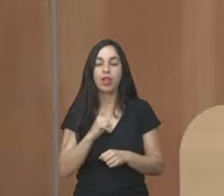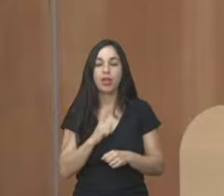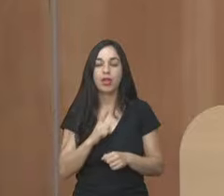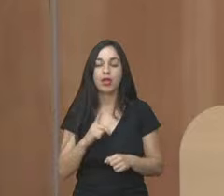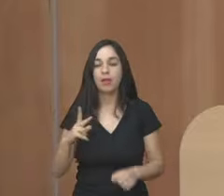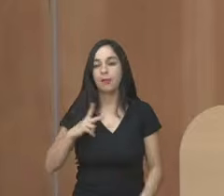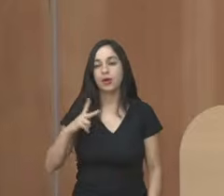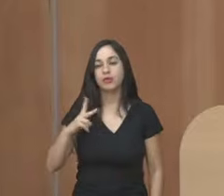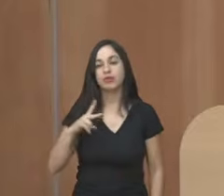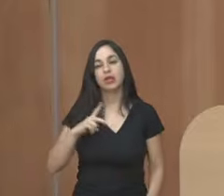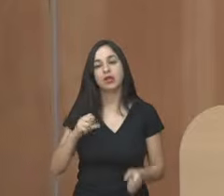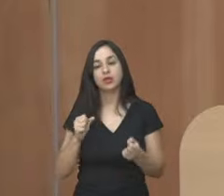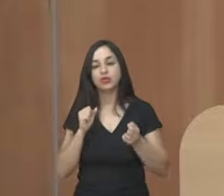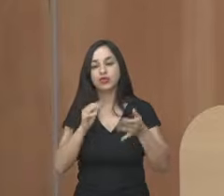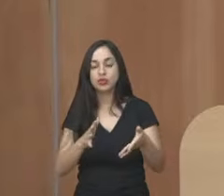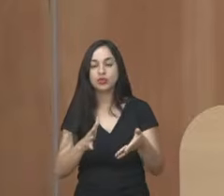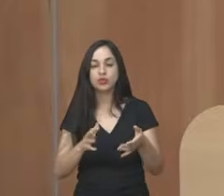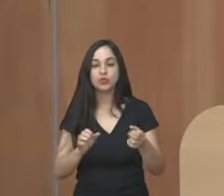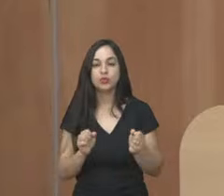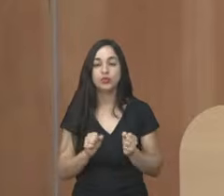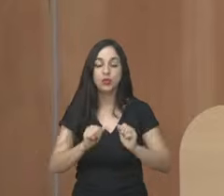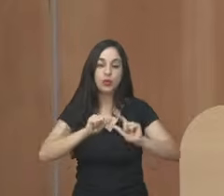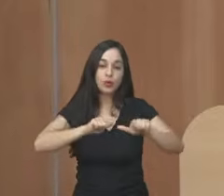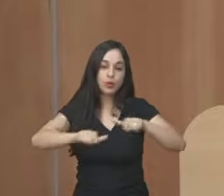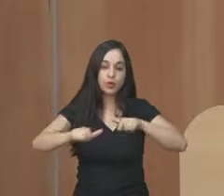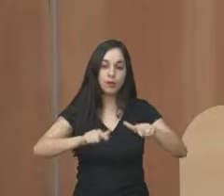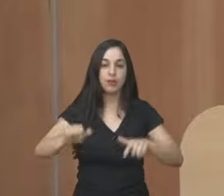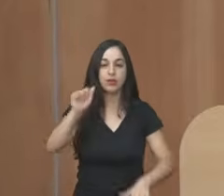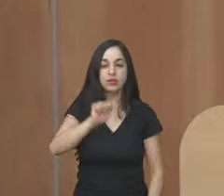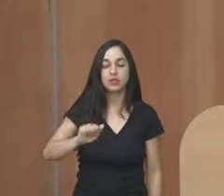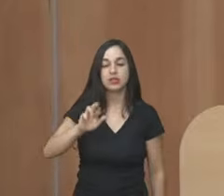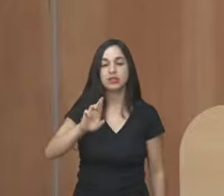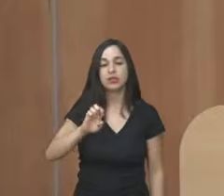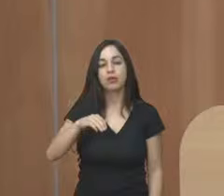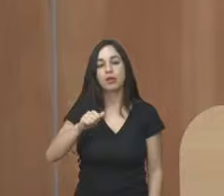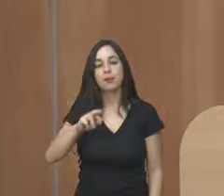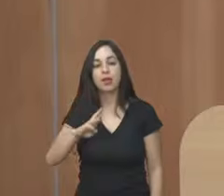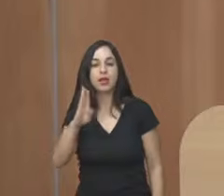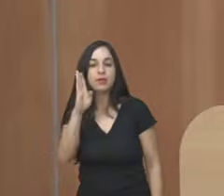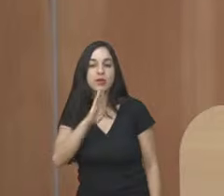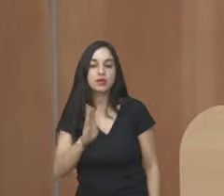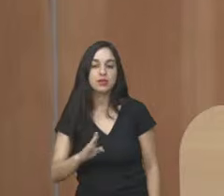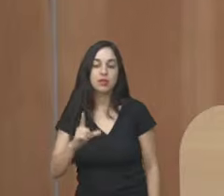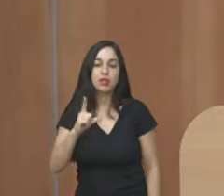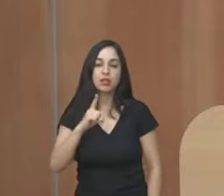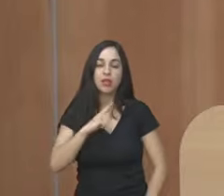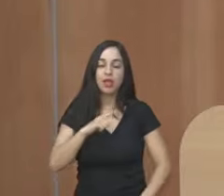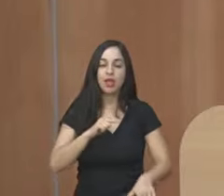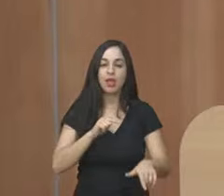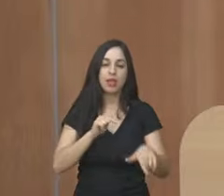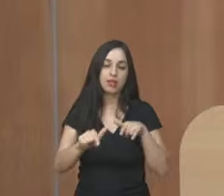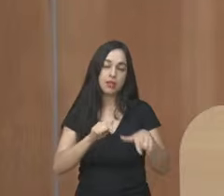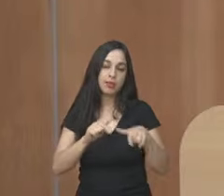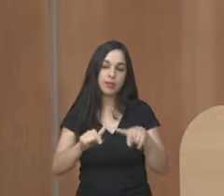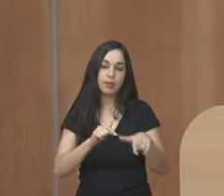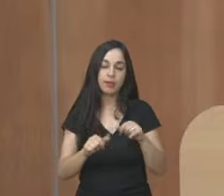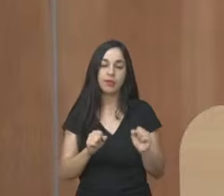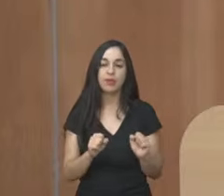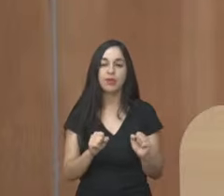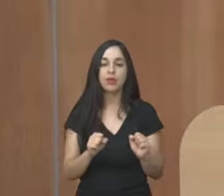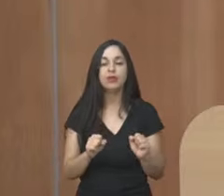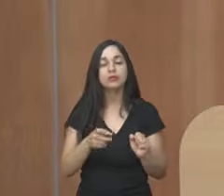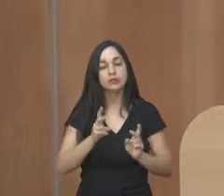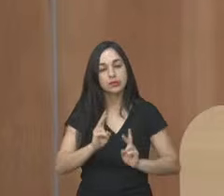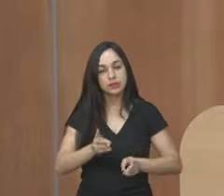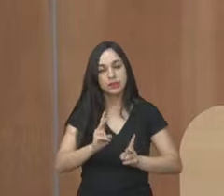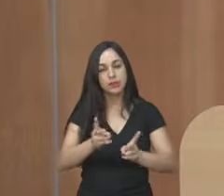ou internacionais. O trabalho da Associação Remar do Brasil desempenha atividades e atua como forma